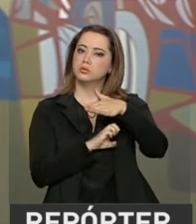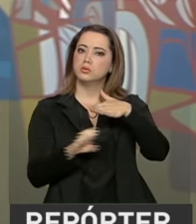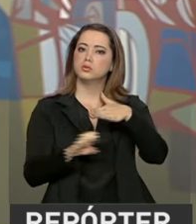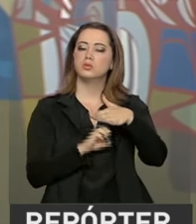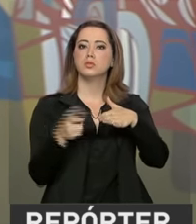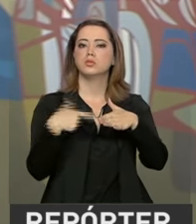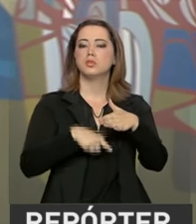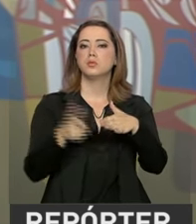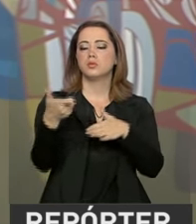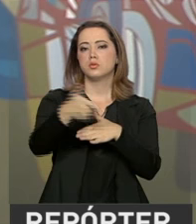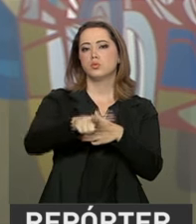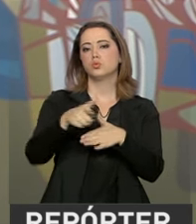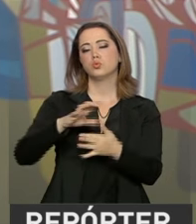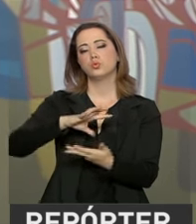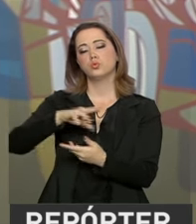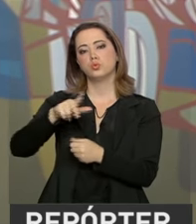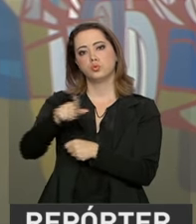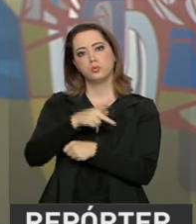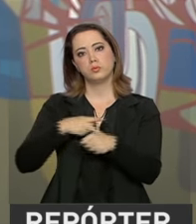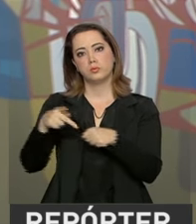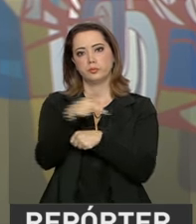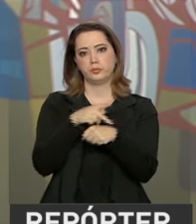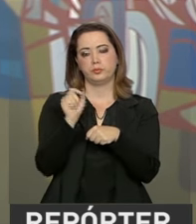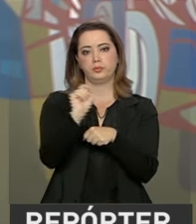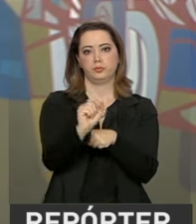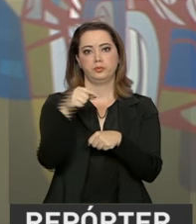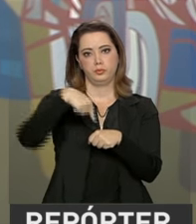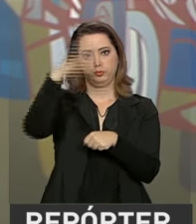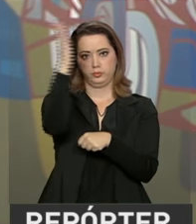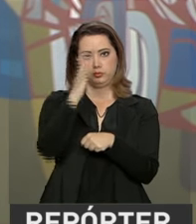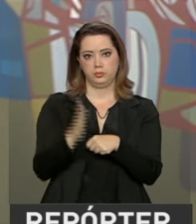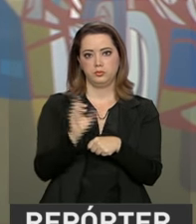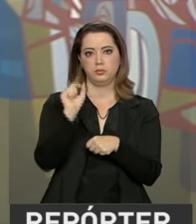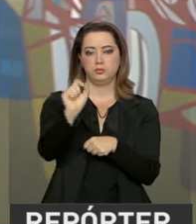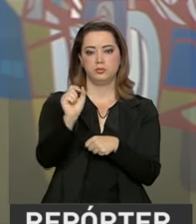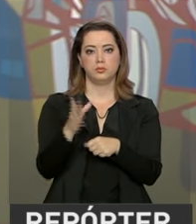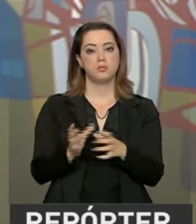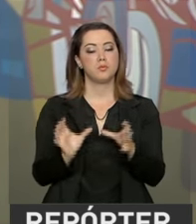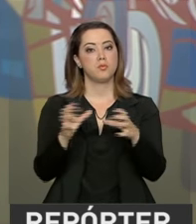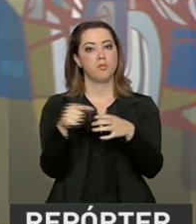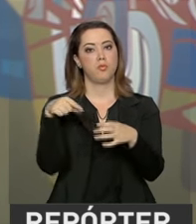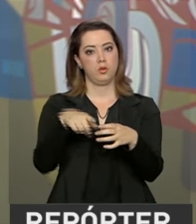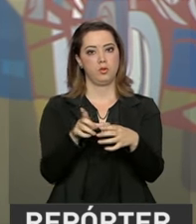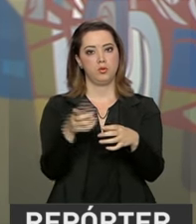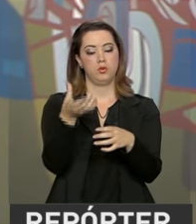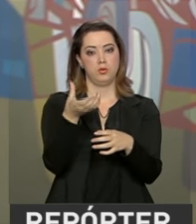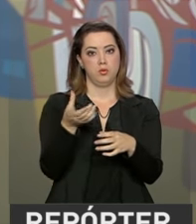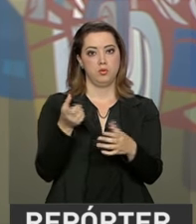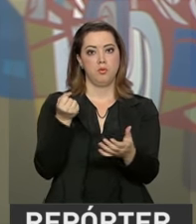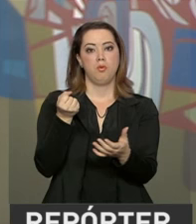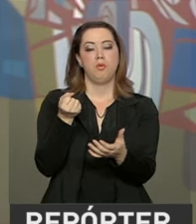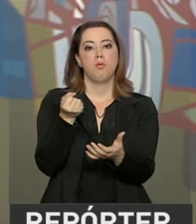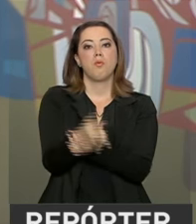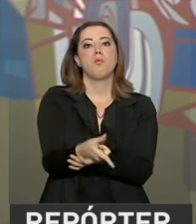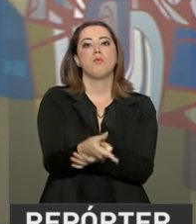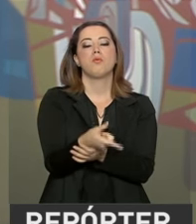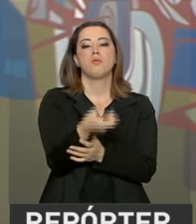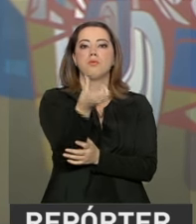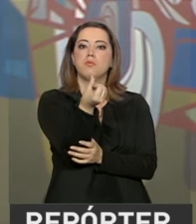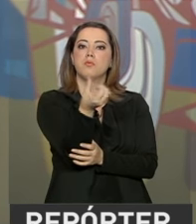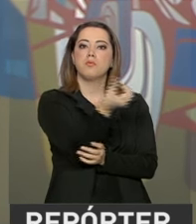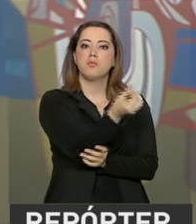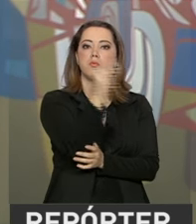multinacional norueguesa State Oil no Brasil. Essa companhia, ela vai adquirir o 66% da